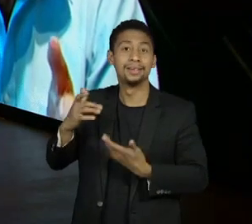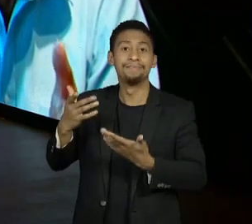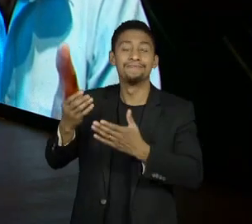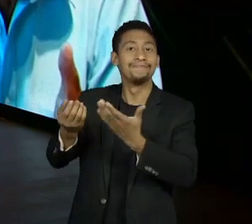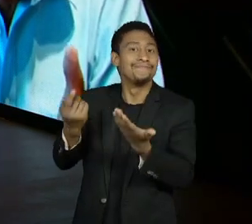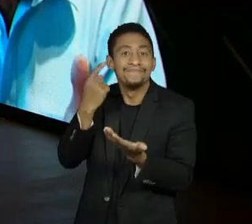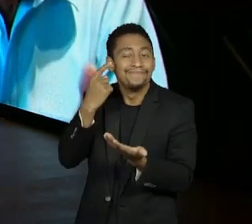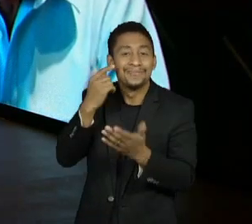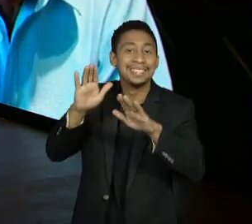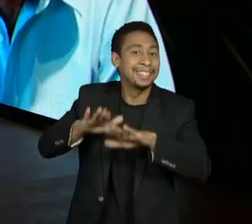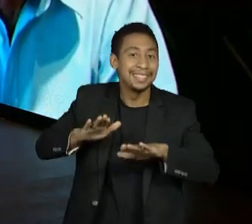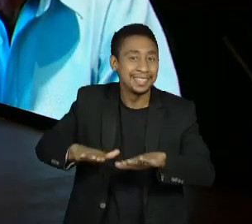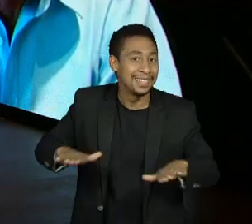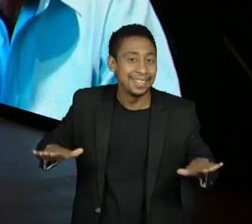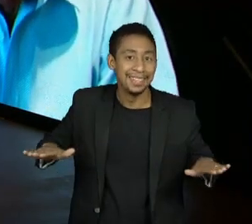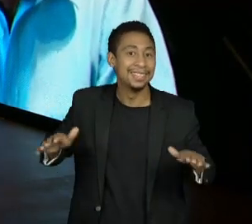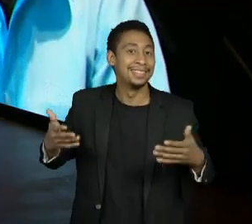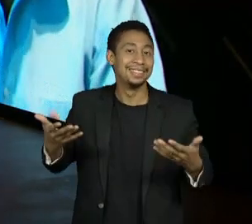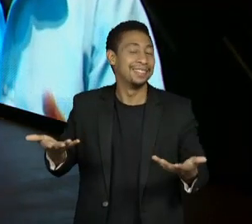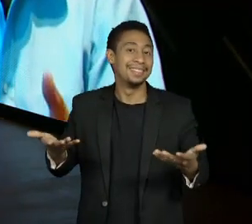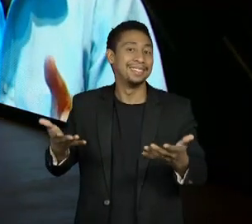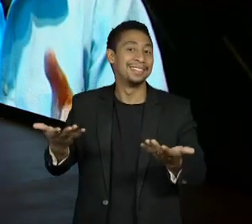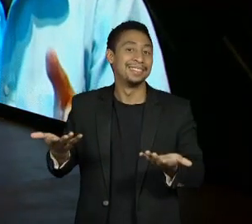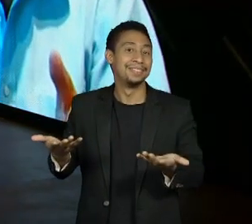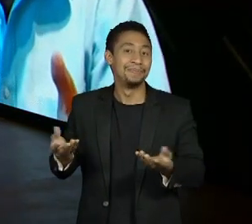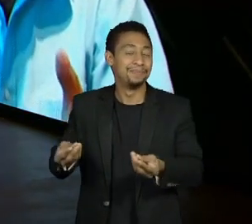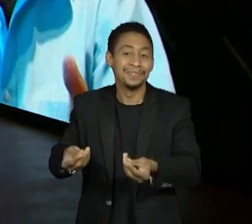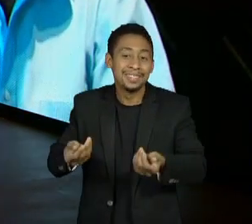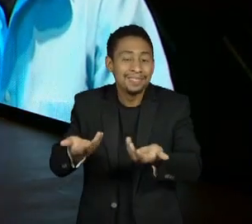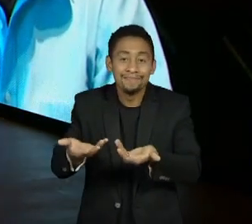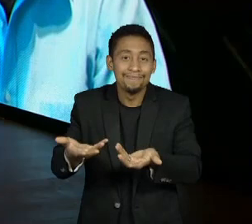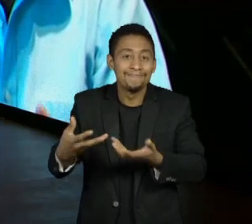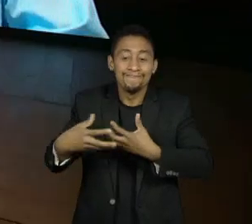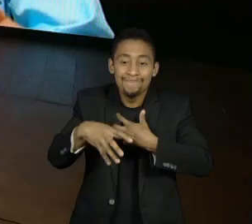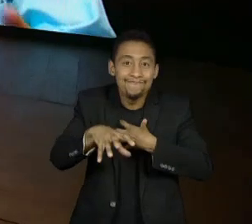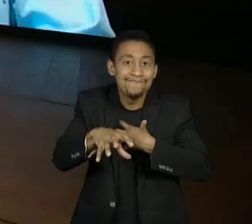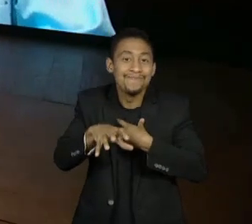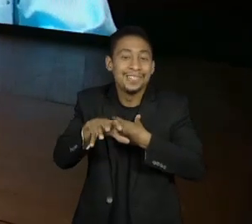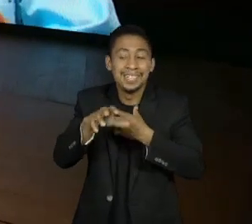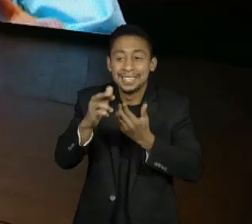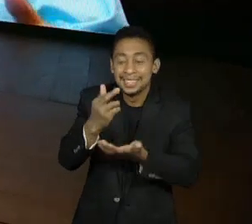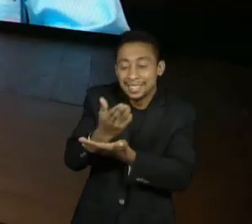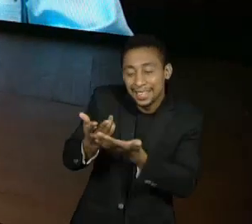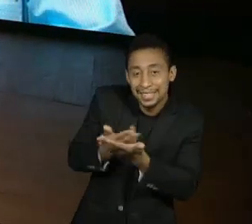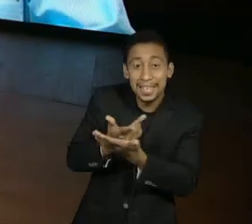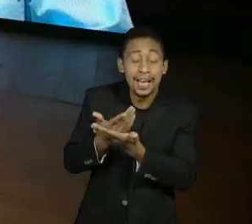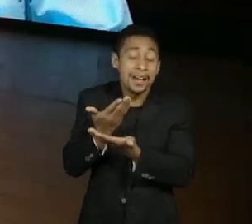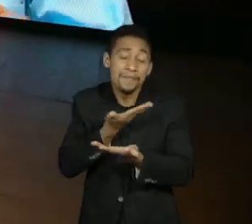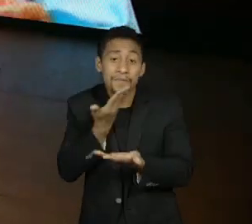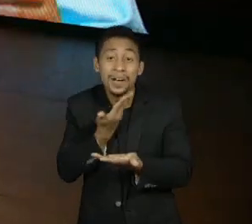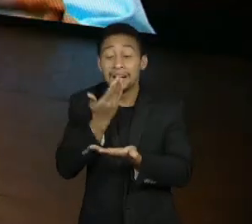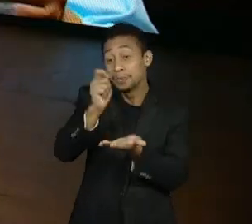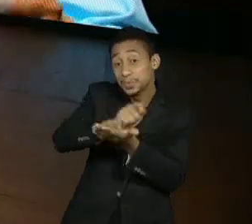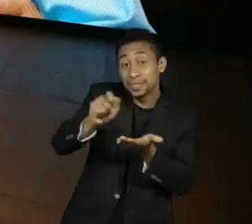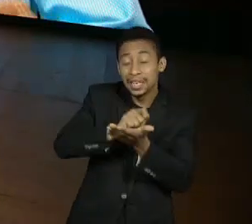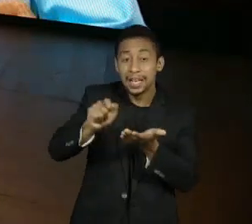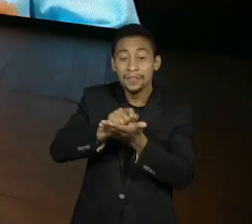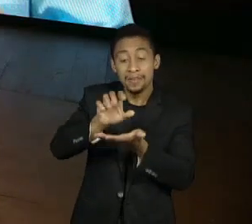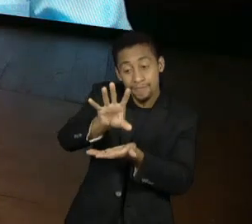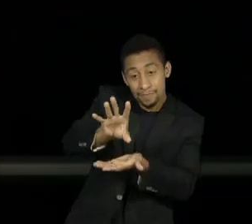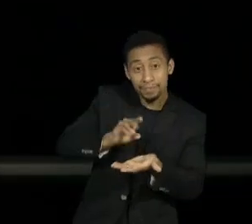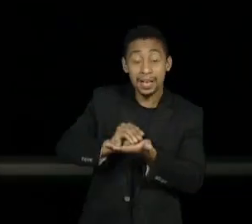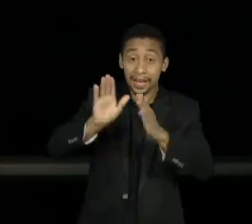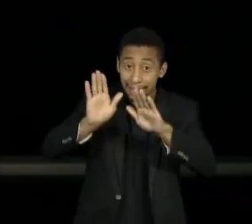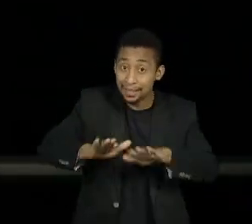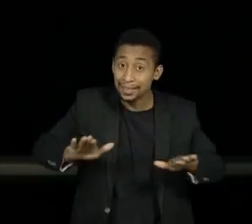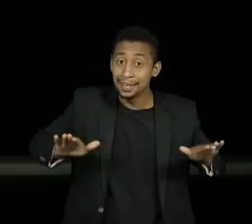personagem criança que pega mais fácil. É mais fácil de a gente fazer, desenhar, escrever, e pega criança,